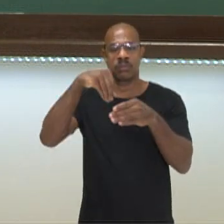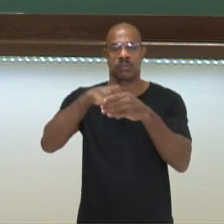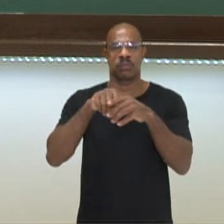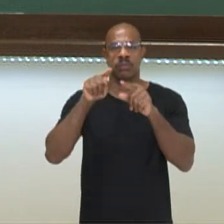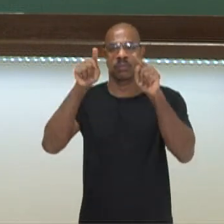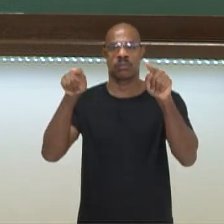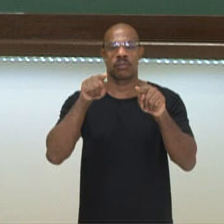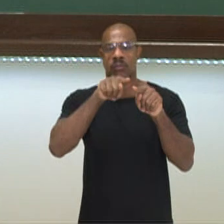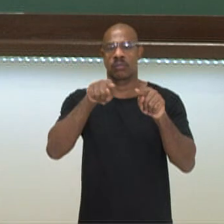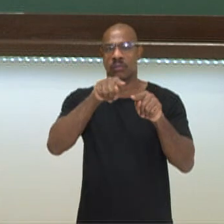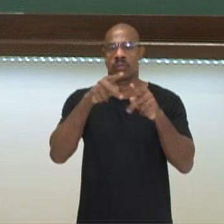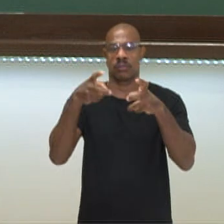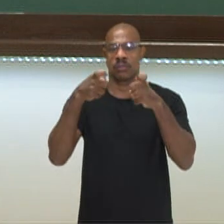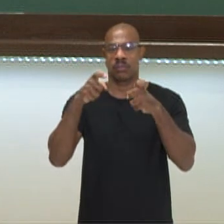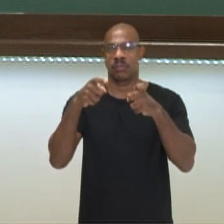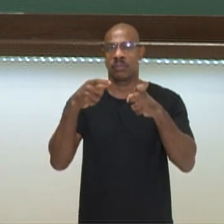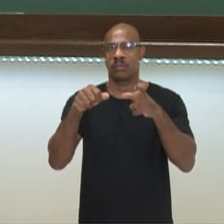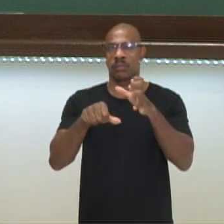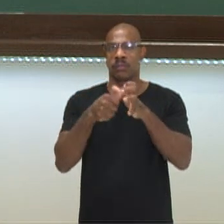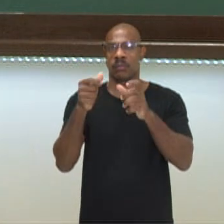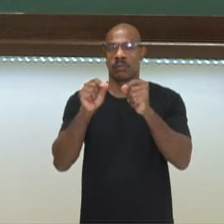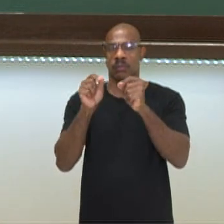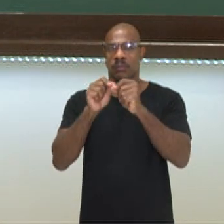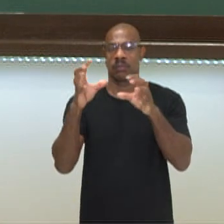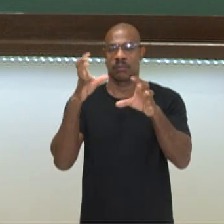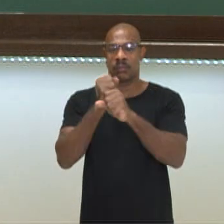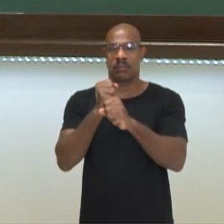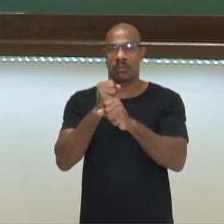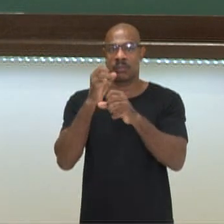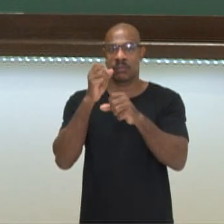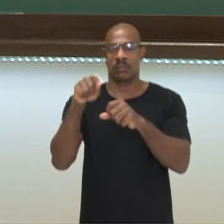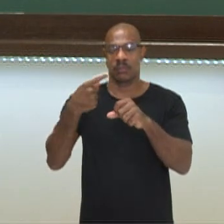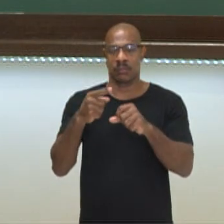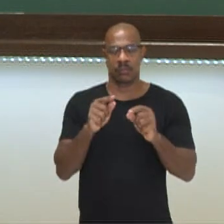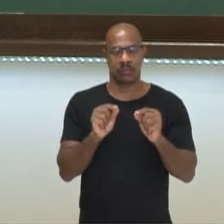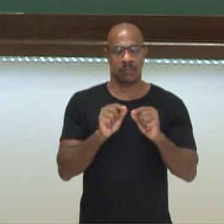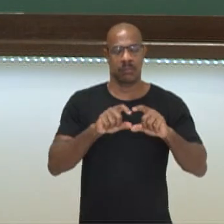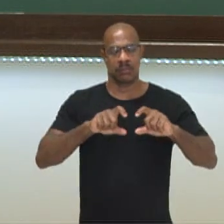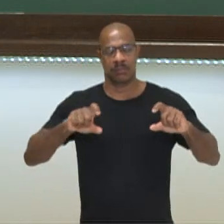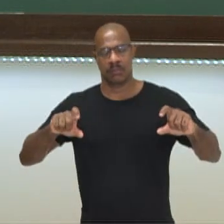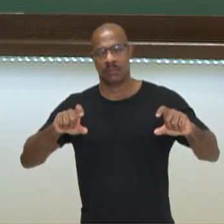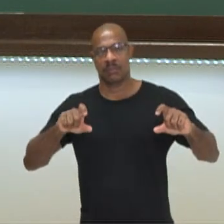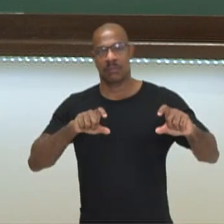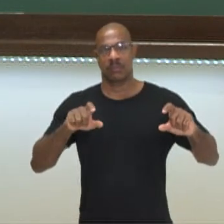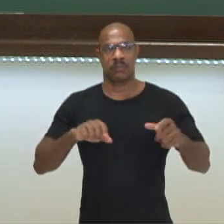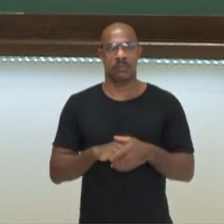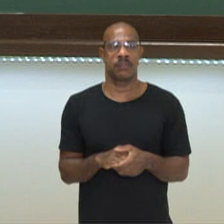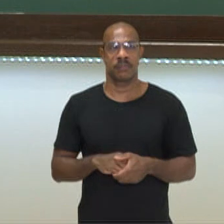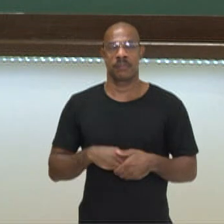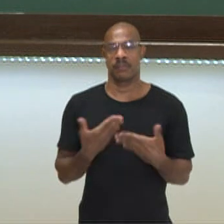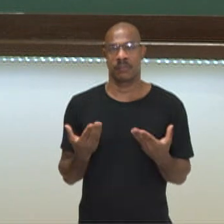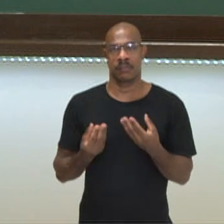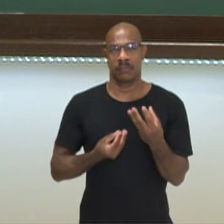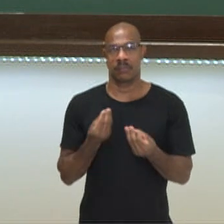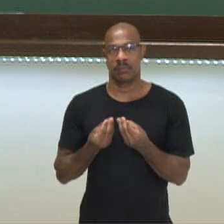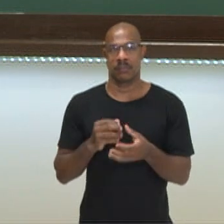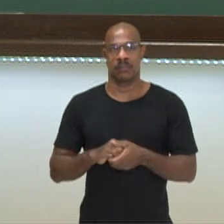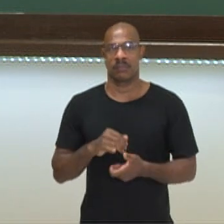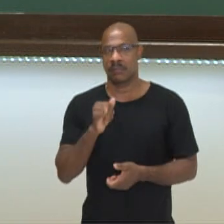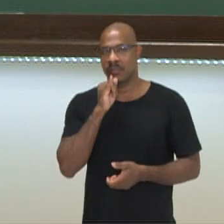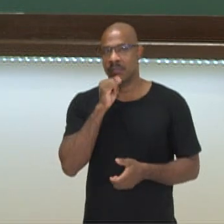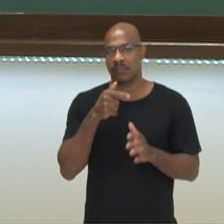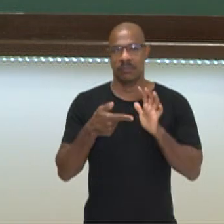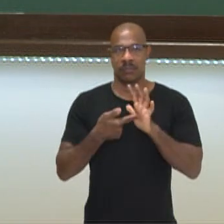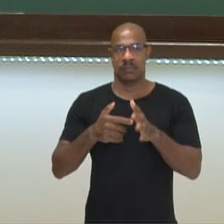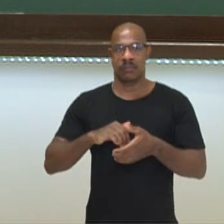para depois resolver as outras. Mas o parênteses, ele é o que vai fazer isso. Então, vamos ver uma situação, um